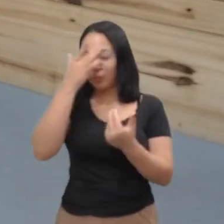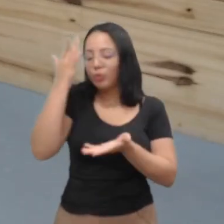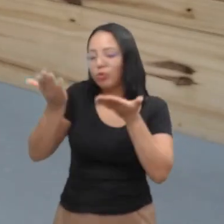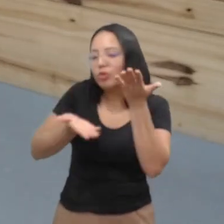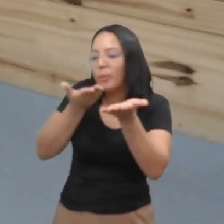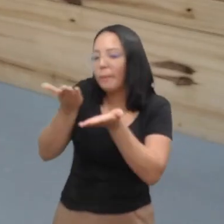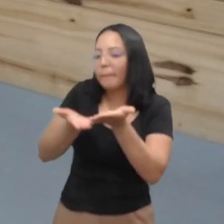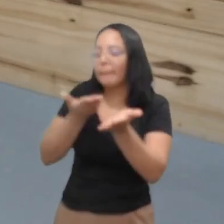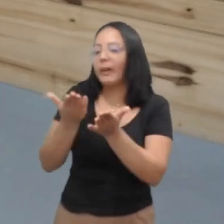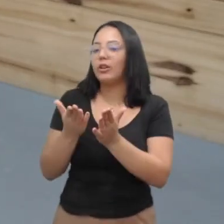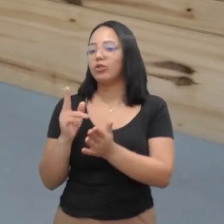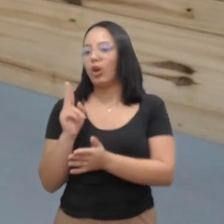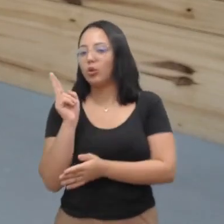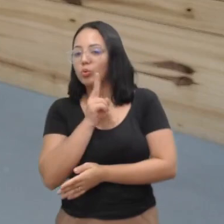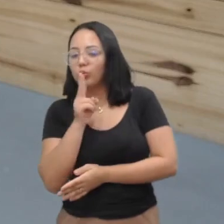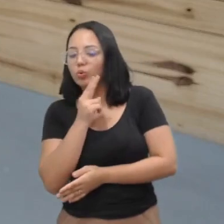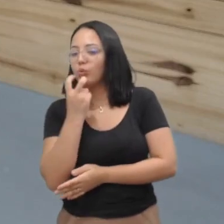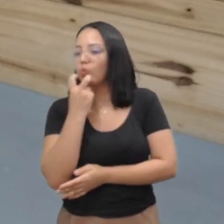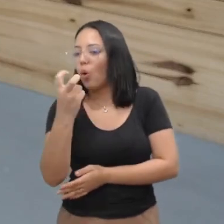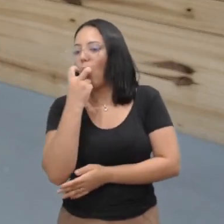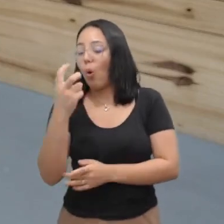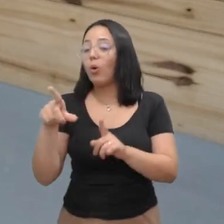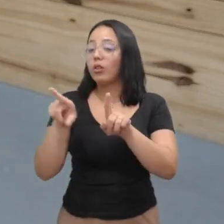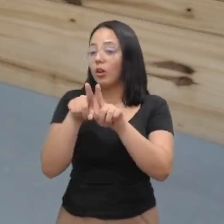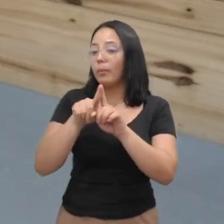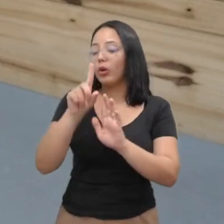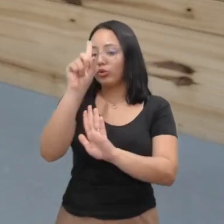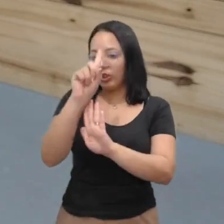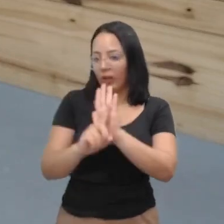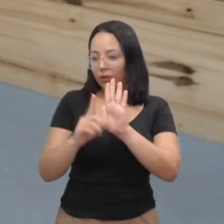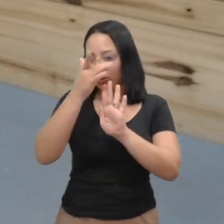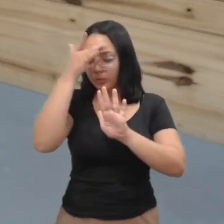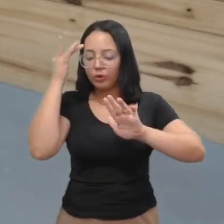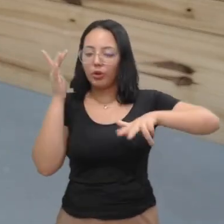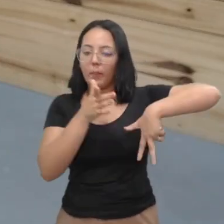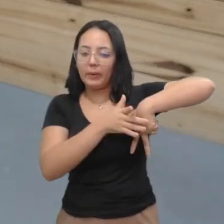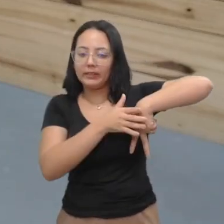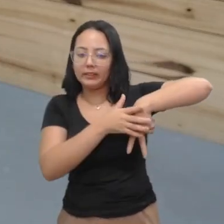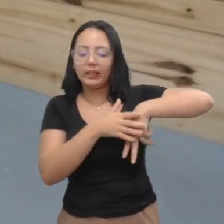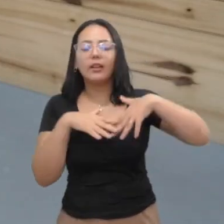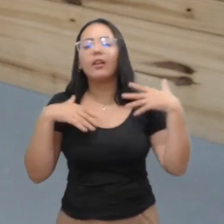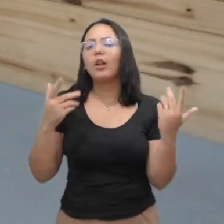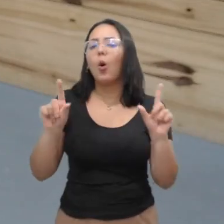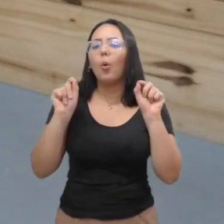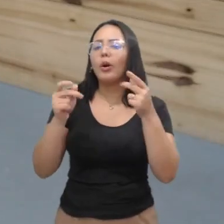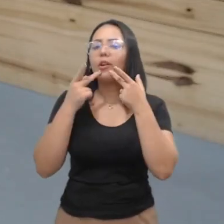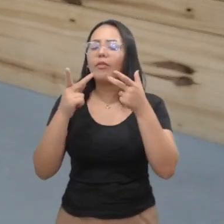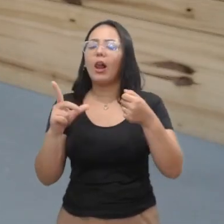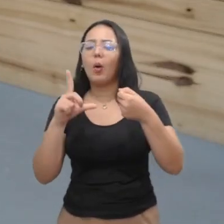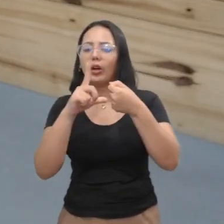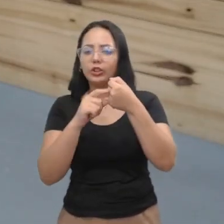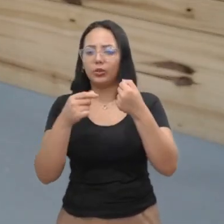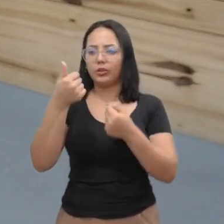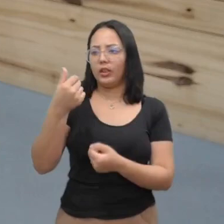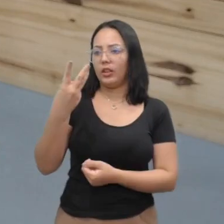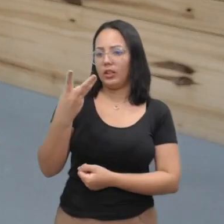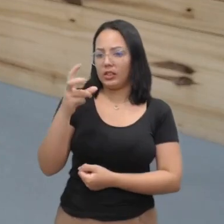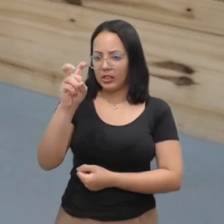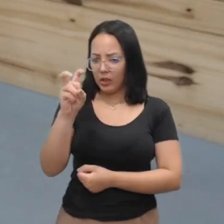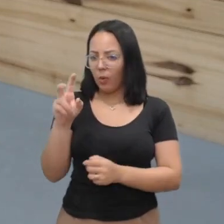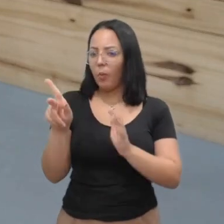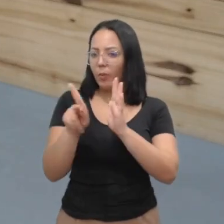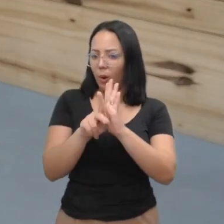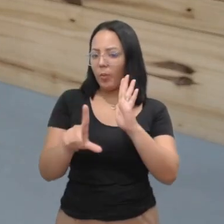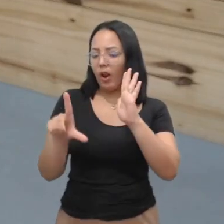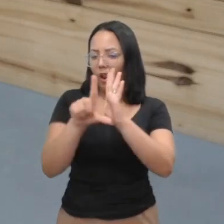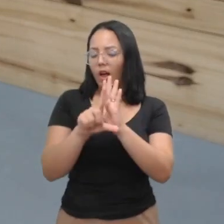socorro, bem como os direitos do paciente. Então, o que diz o artigo 135 do Código Penal da